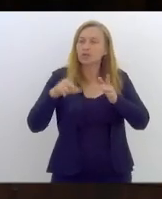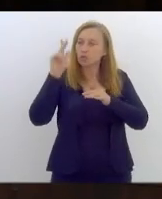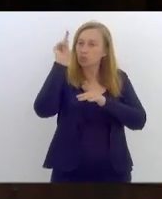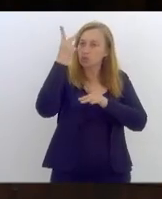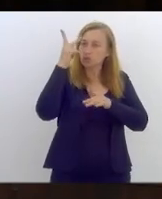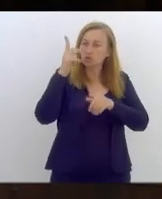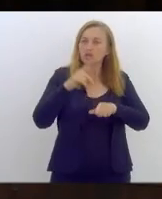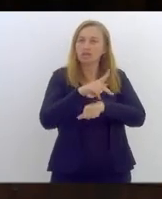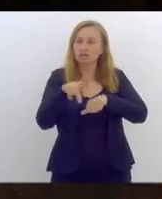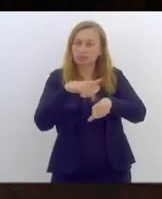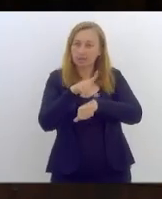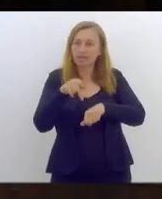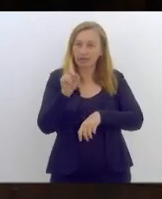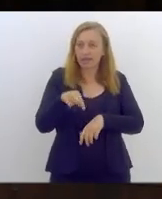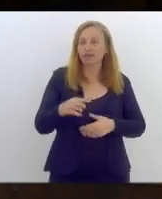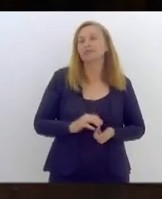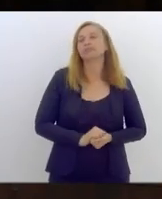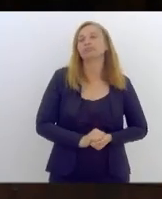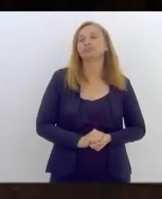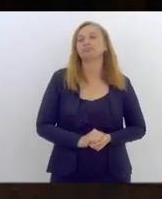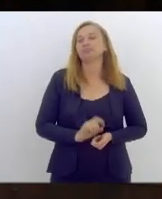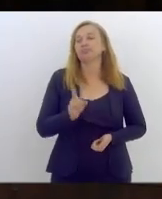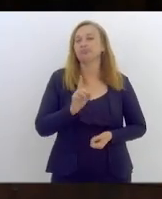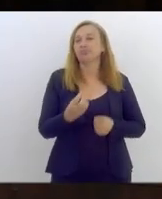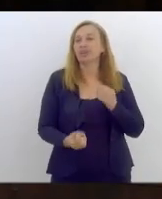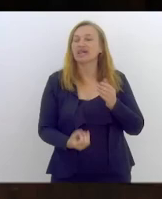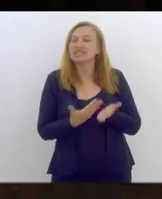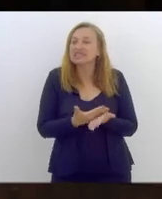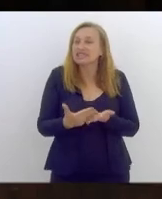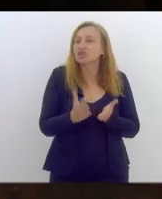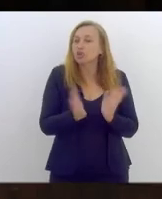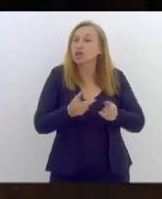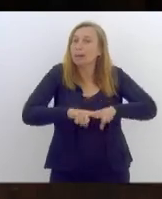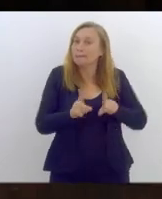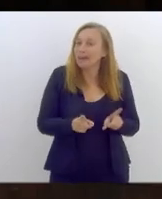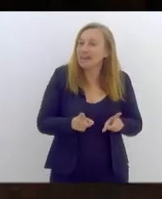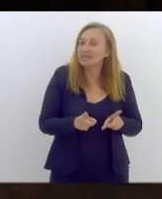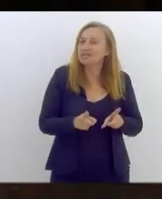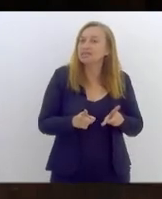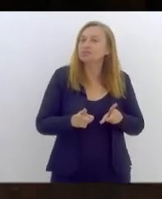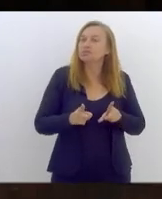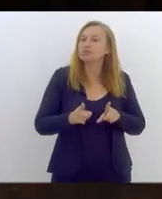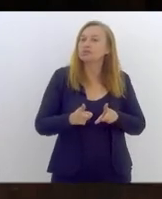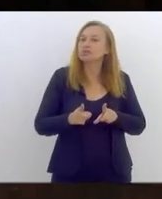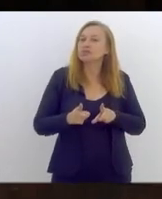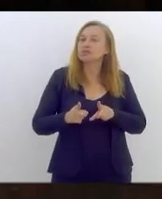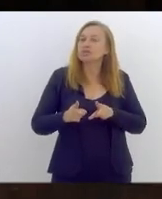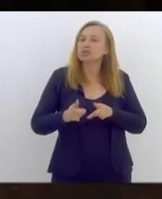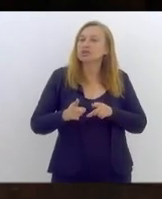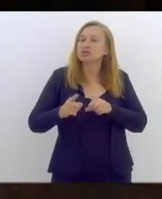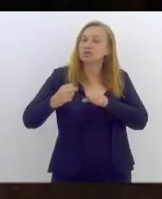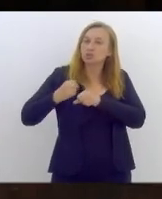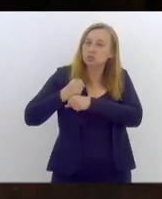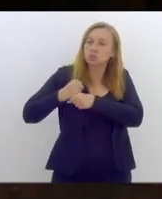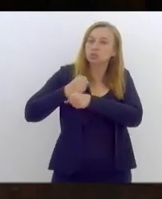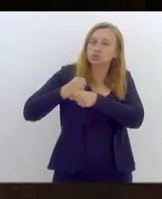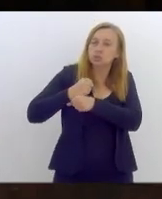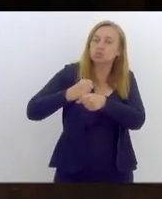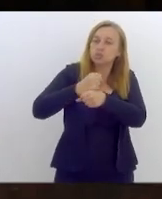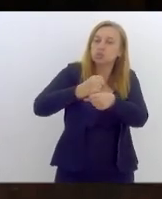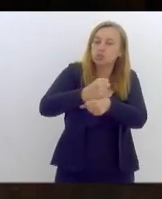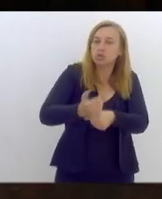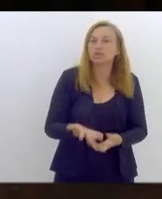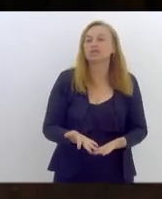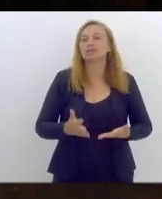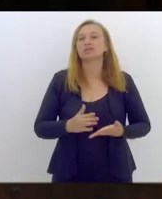nesse país, né? Ela não está surgindo hoje, mas nós estamos carregando esse bastão e vamos passar para frente.